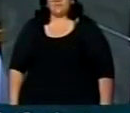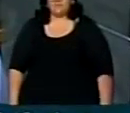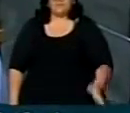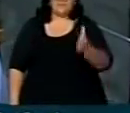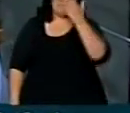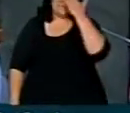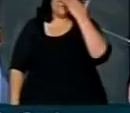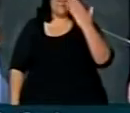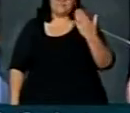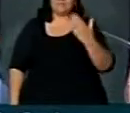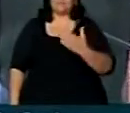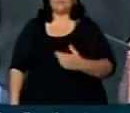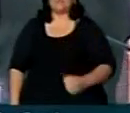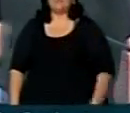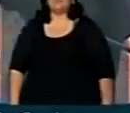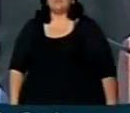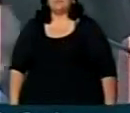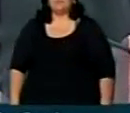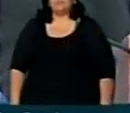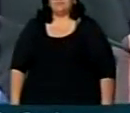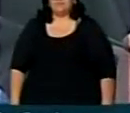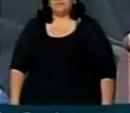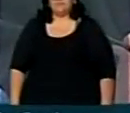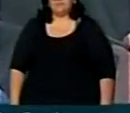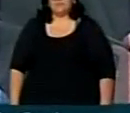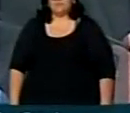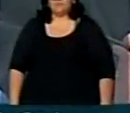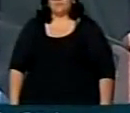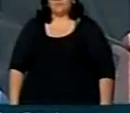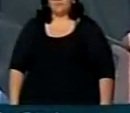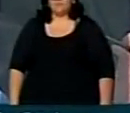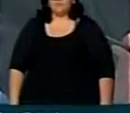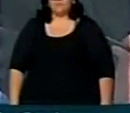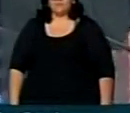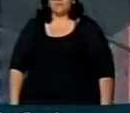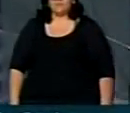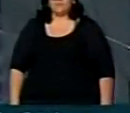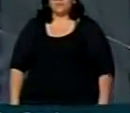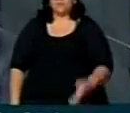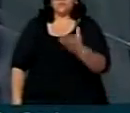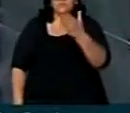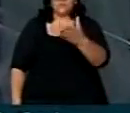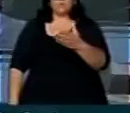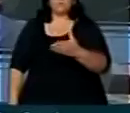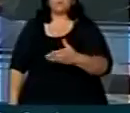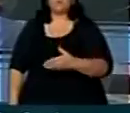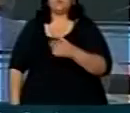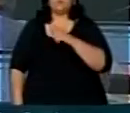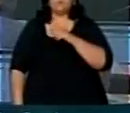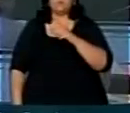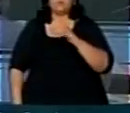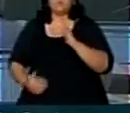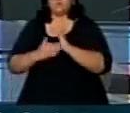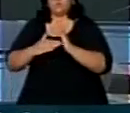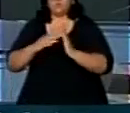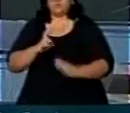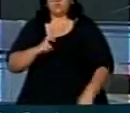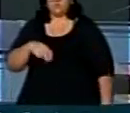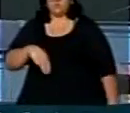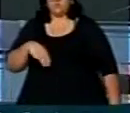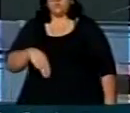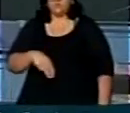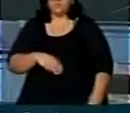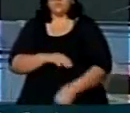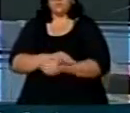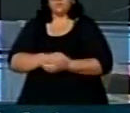sua e eu não ficaria contra, não. Tem que consultar o povo do Piauí. Vossa Excelência dispõe de até 5 minutos para o